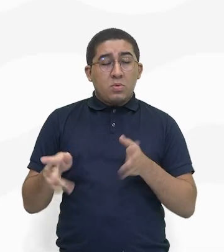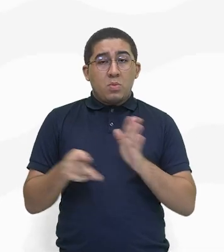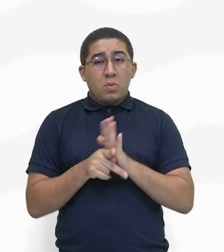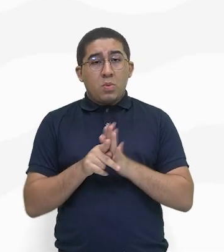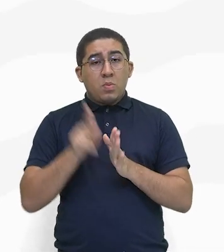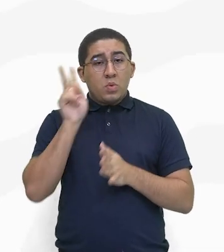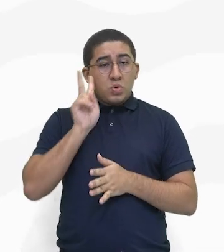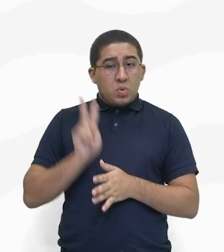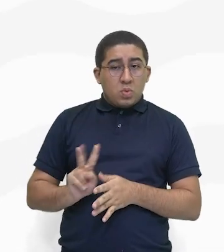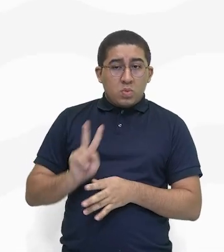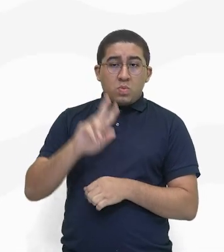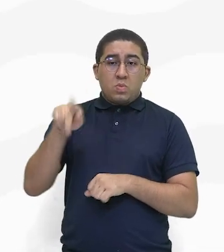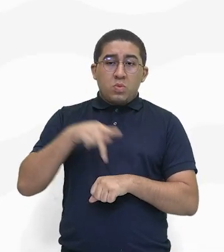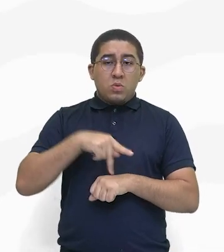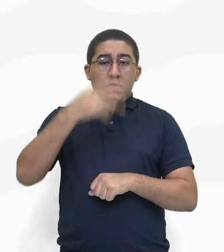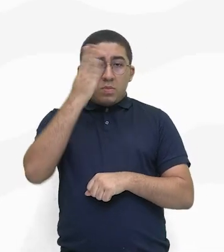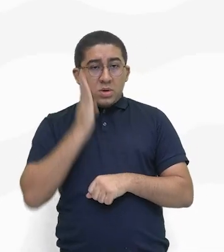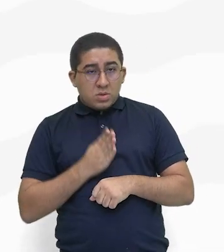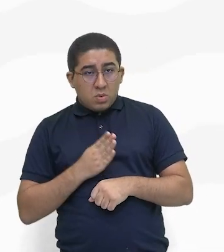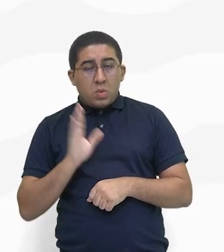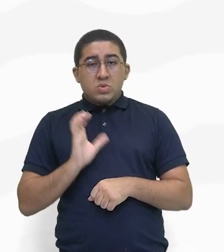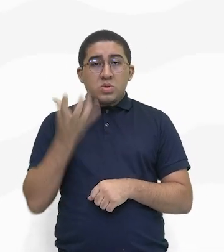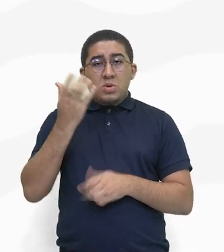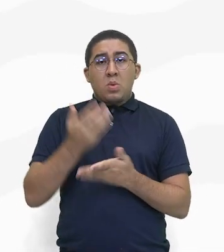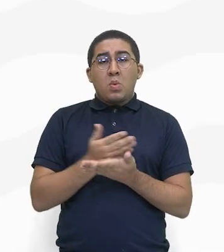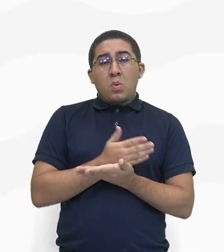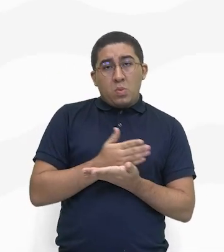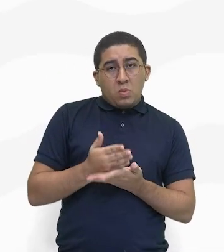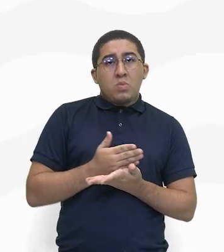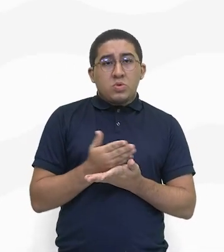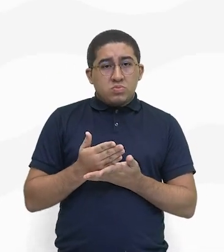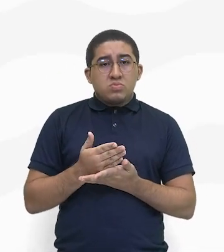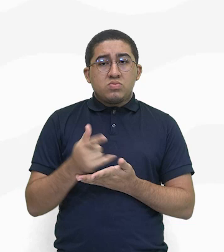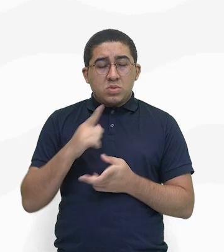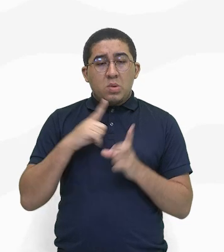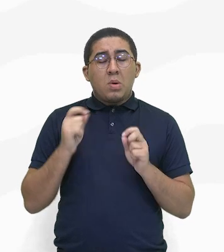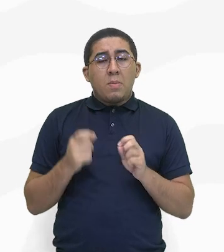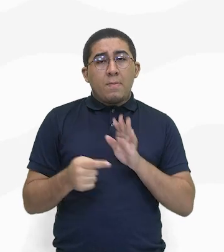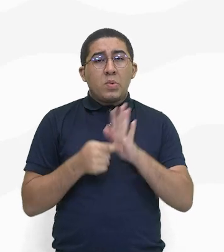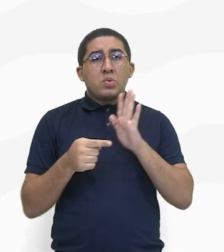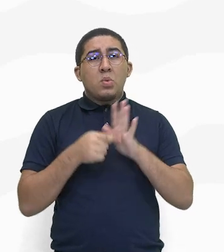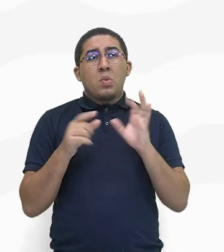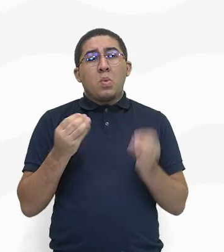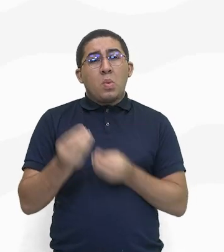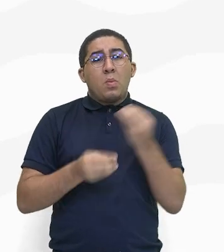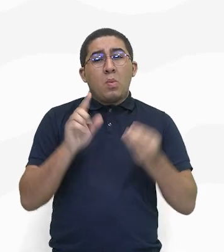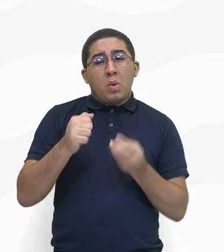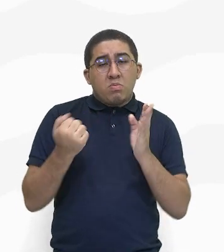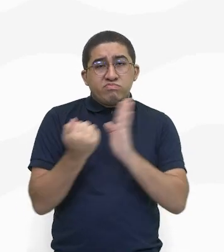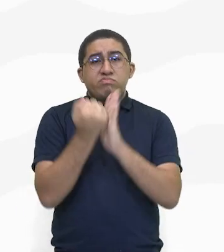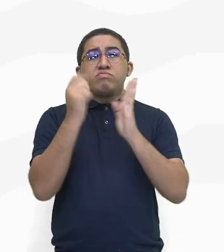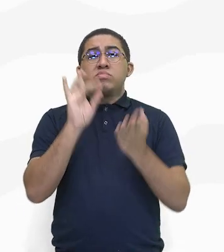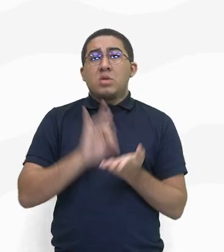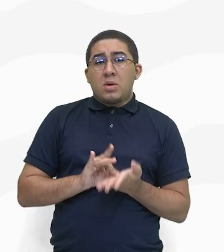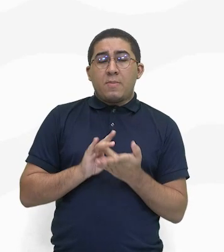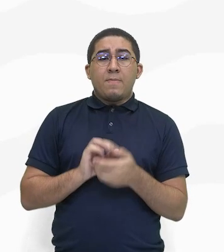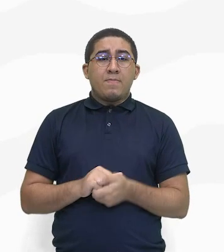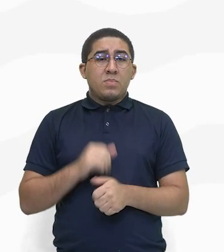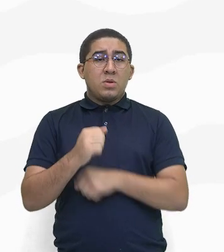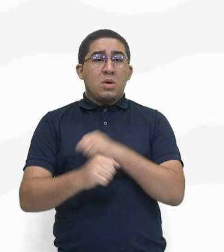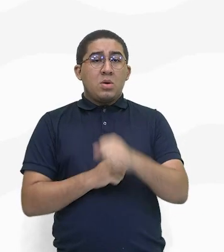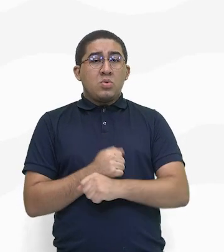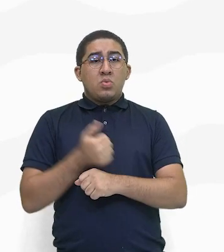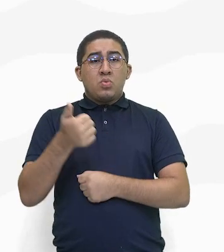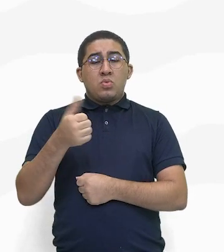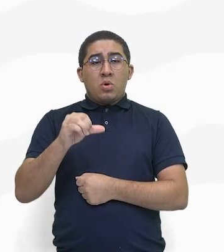Brasil ocorreram alguns eventos que tentaram fazer esse reconhecimento, né? Lá em 1967, como a gente está